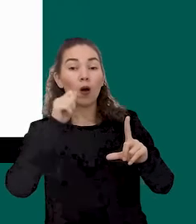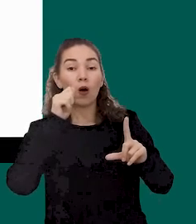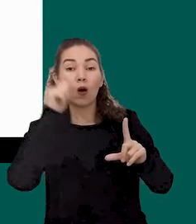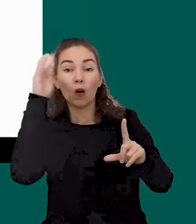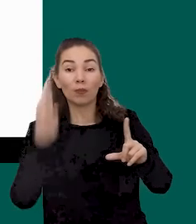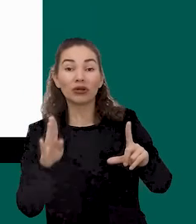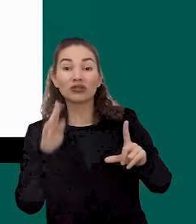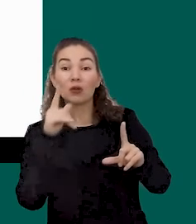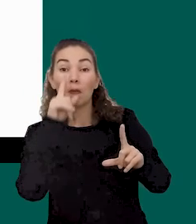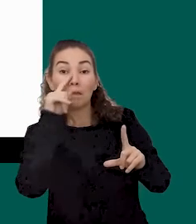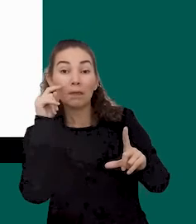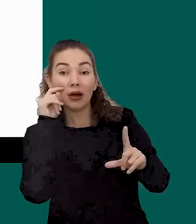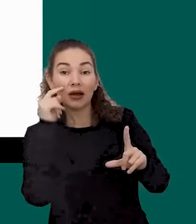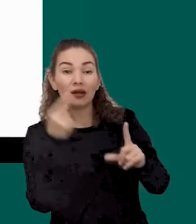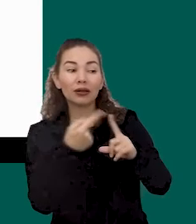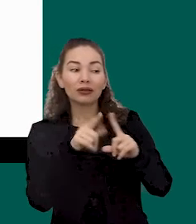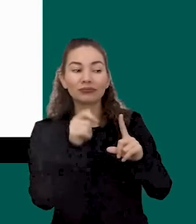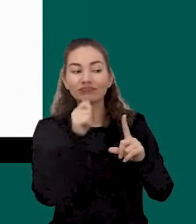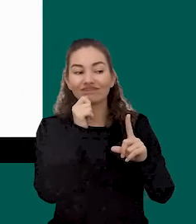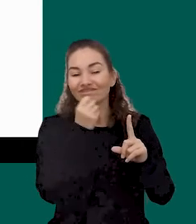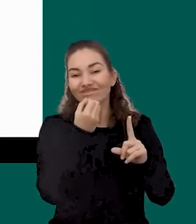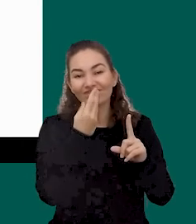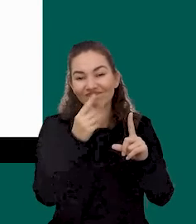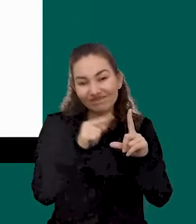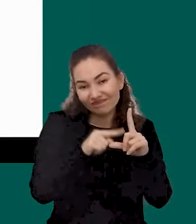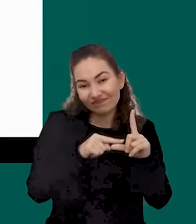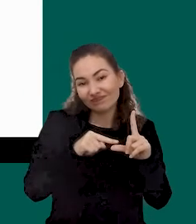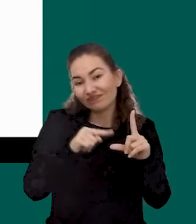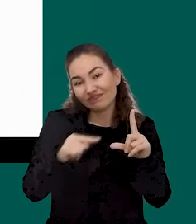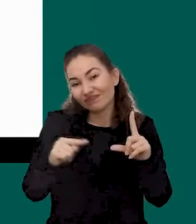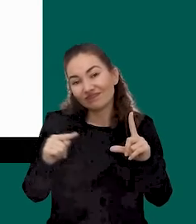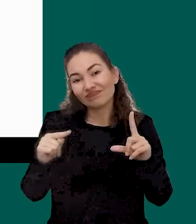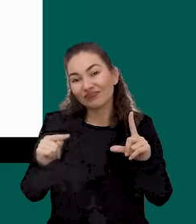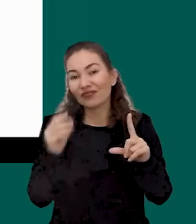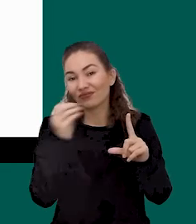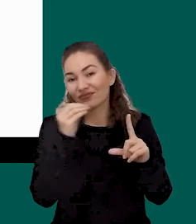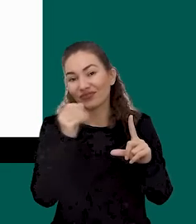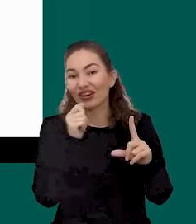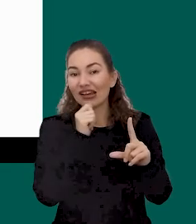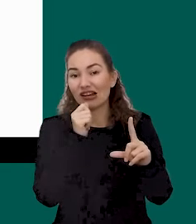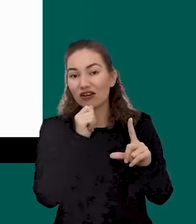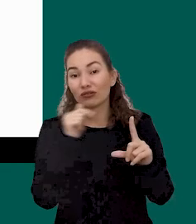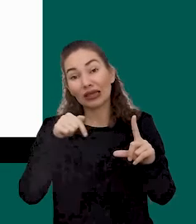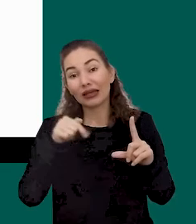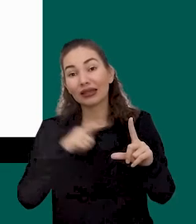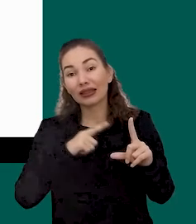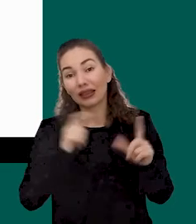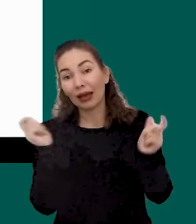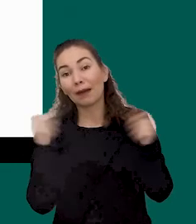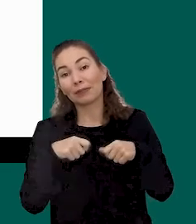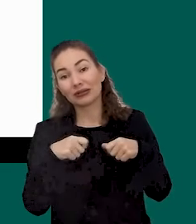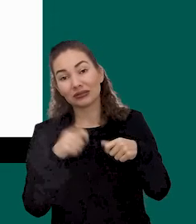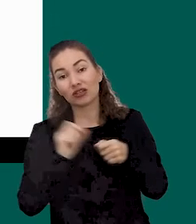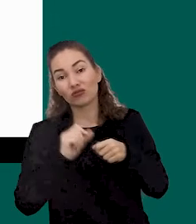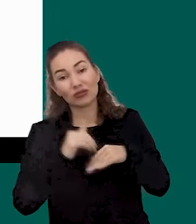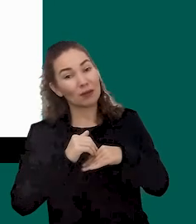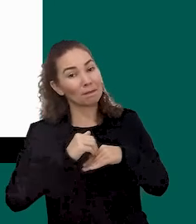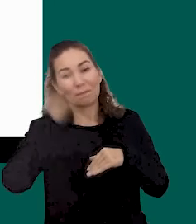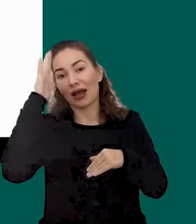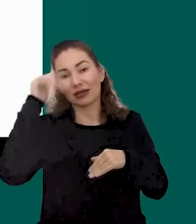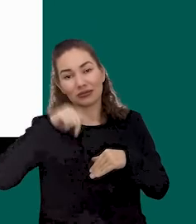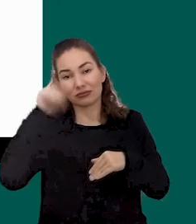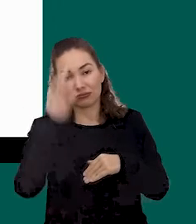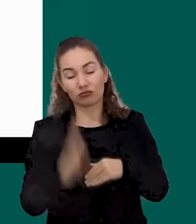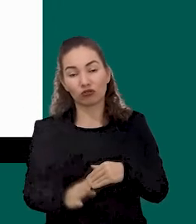amarelinho, mas é uma curva que ainda não é satisfatória dentro do que a gente é capaz de fazer no nosso Programa Nacional de Imunizações. Lembrando que